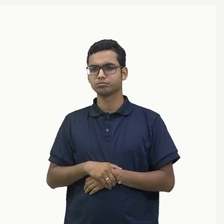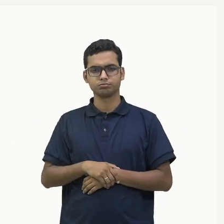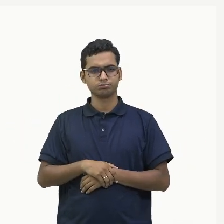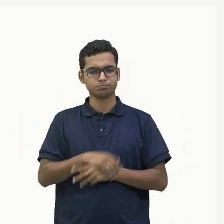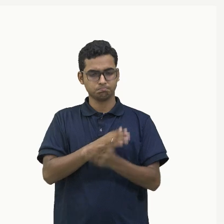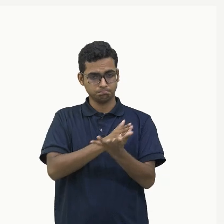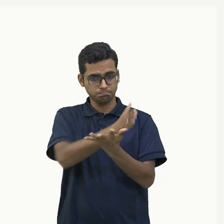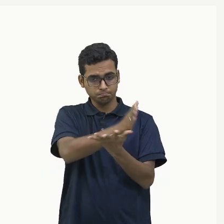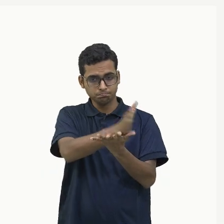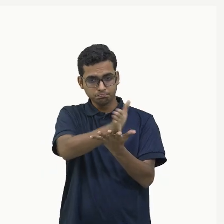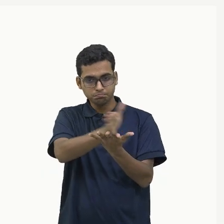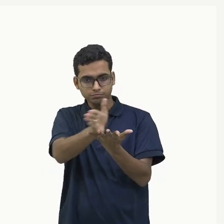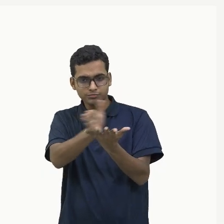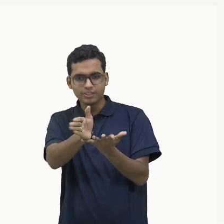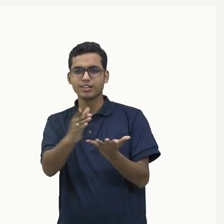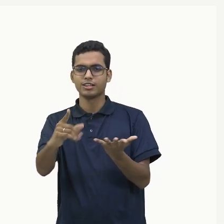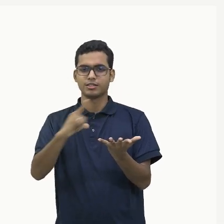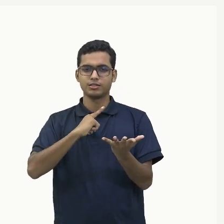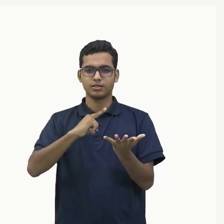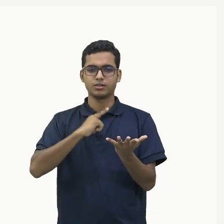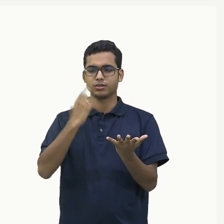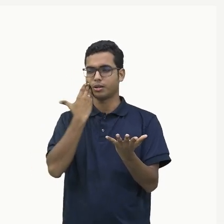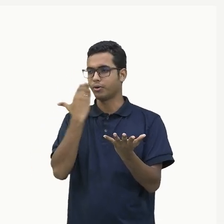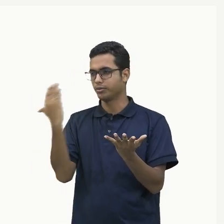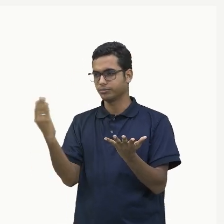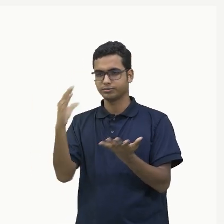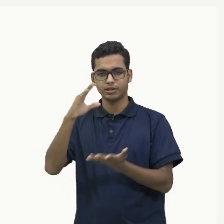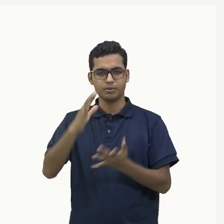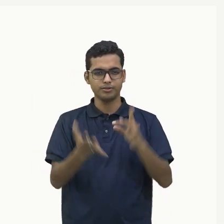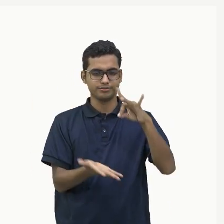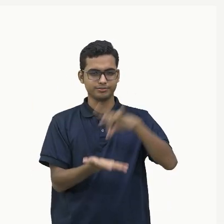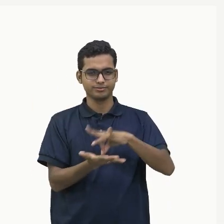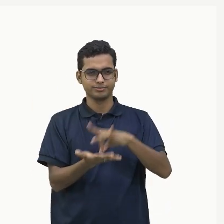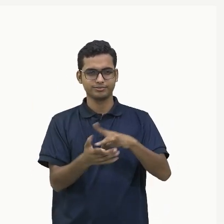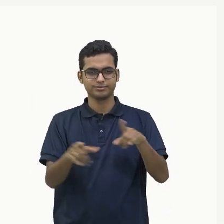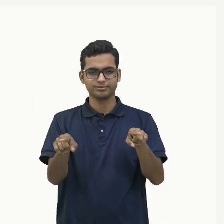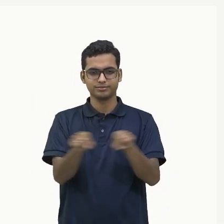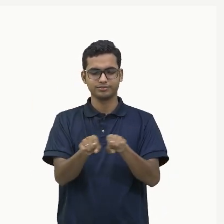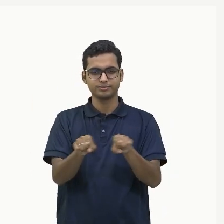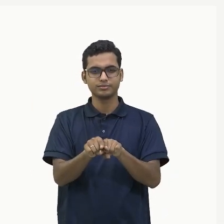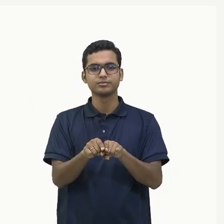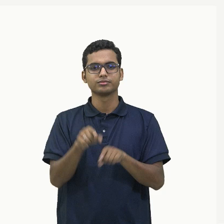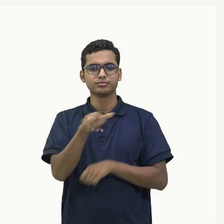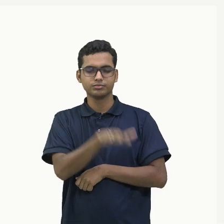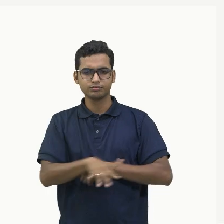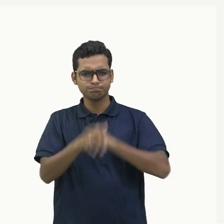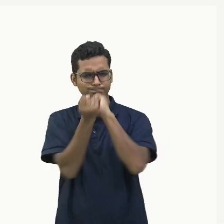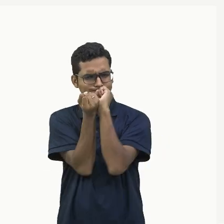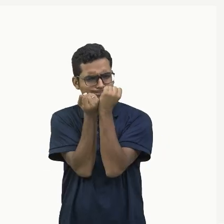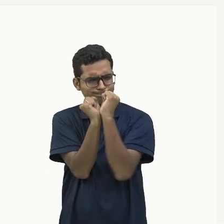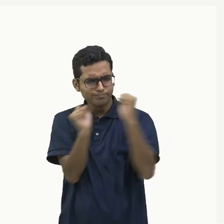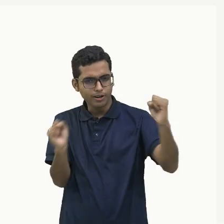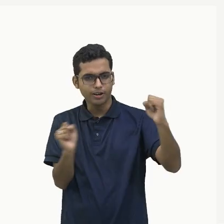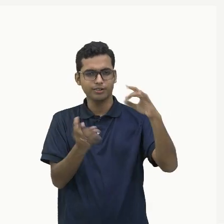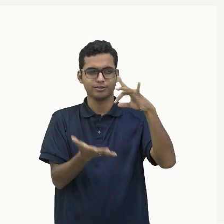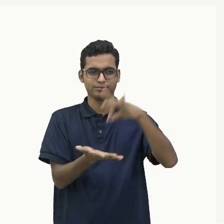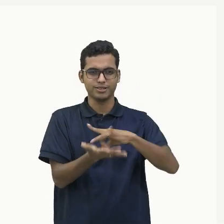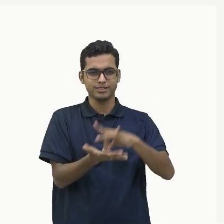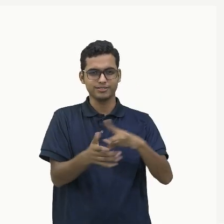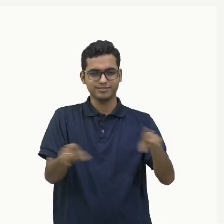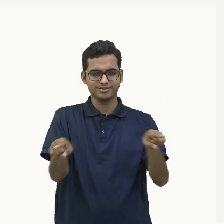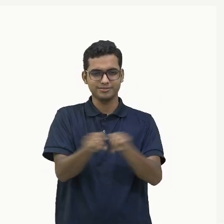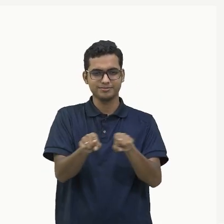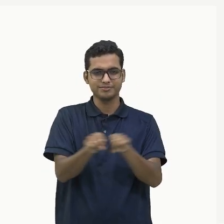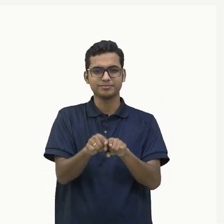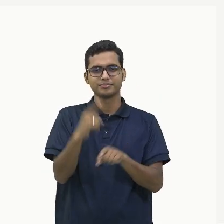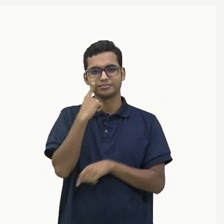nós temos, então, aí então, a extensão territorial na qual chega, tá? Esse